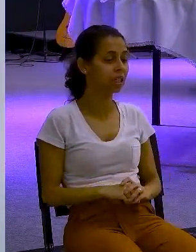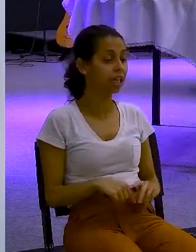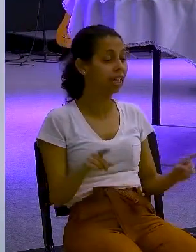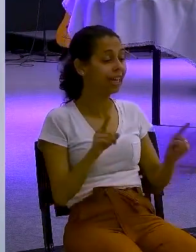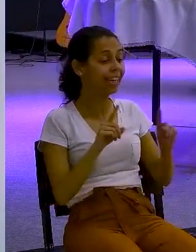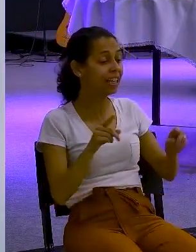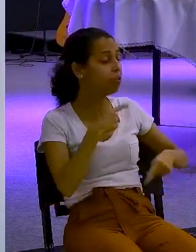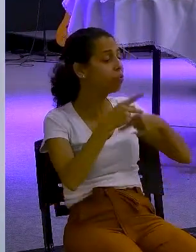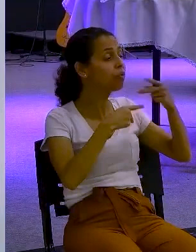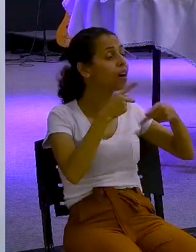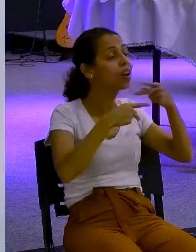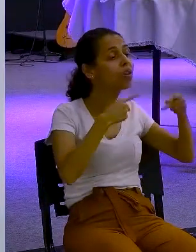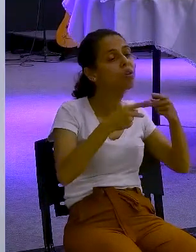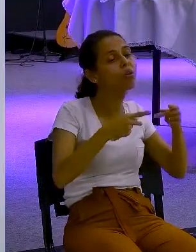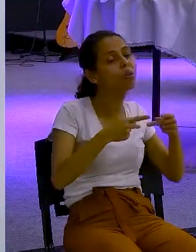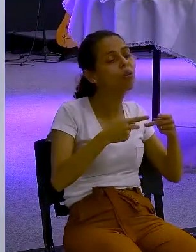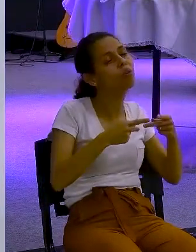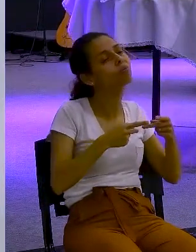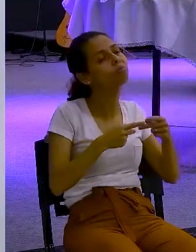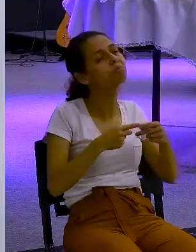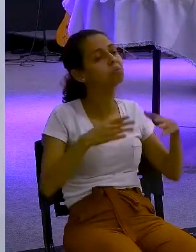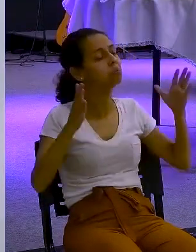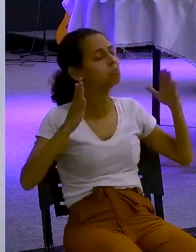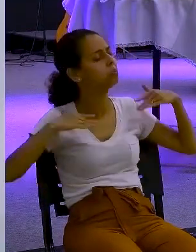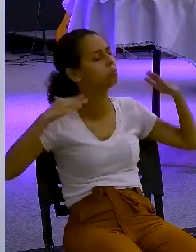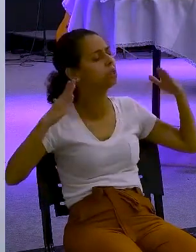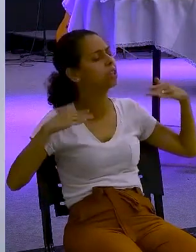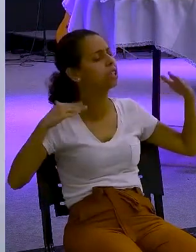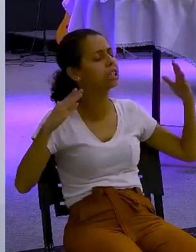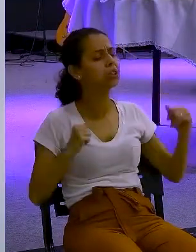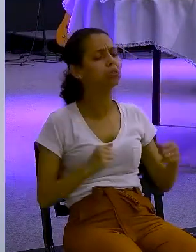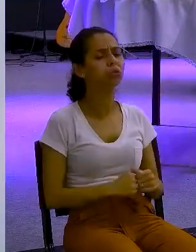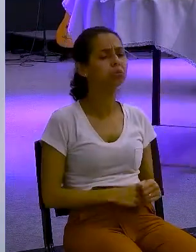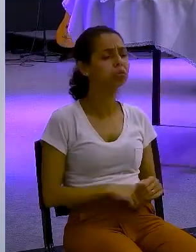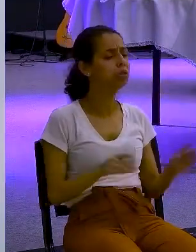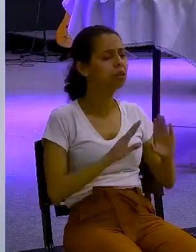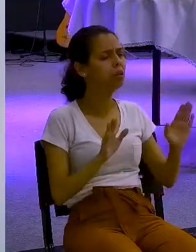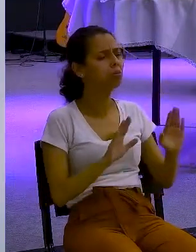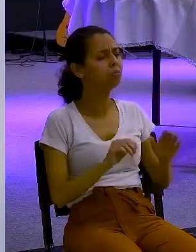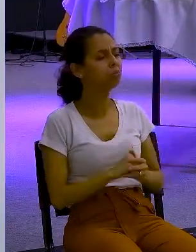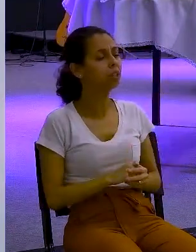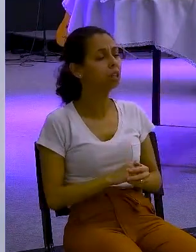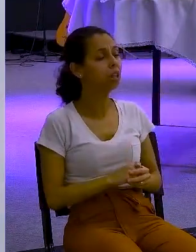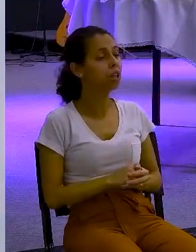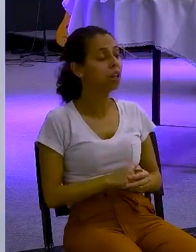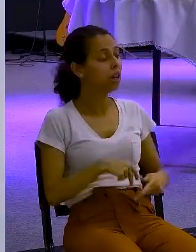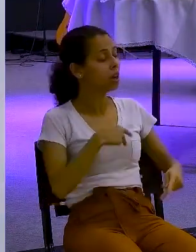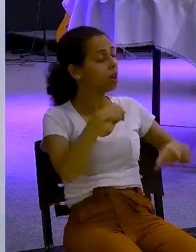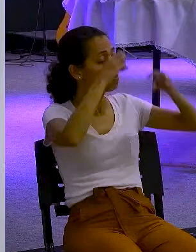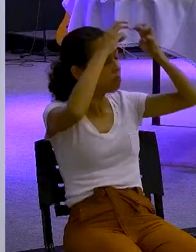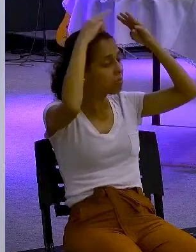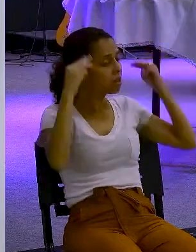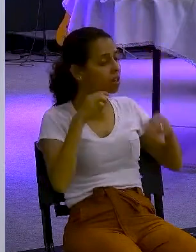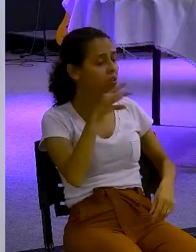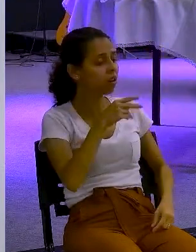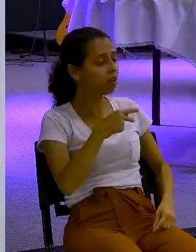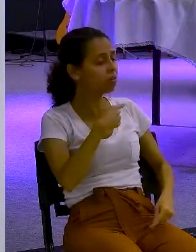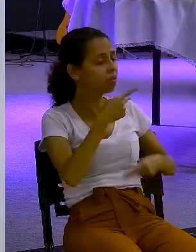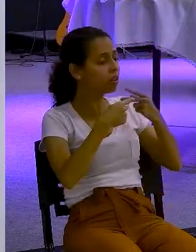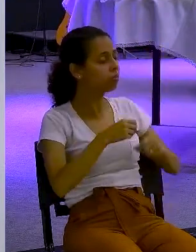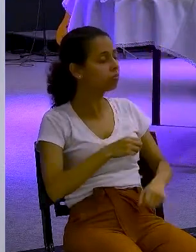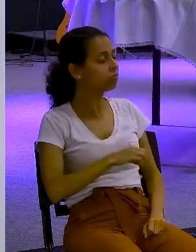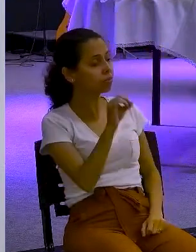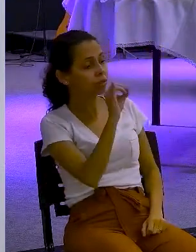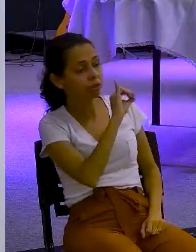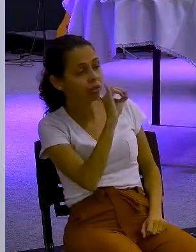história. Ela não falou da visita do anjo. Ela simplesmente chegou e falou: oi, Isabel. E aquilo